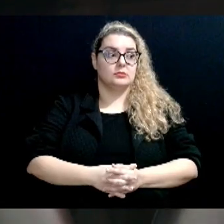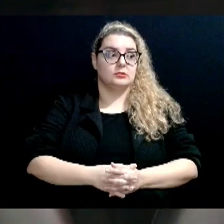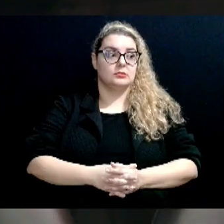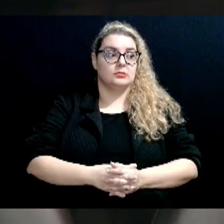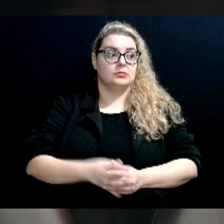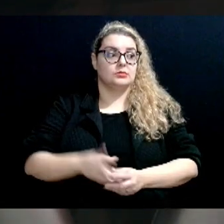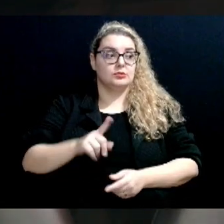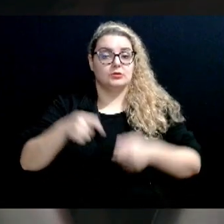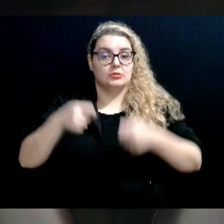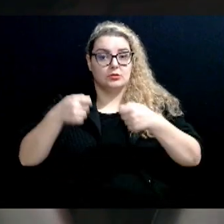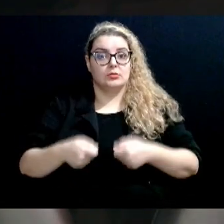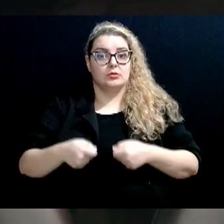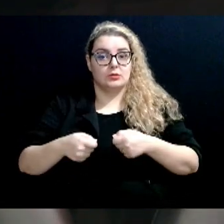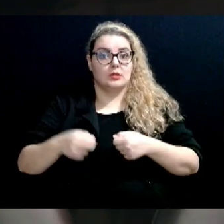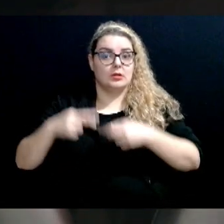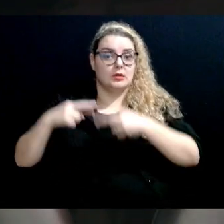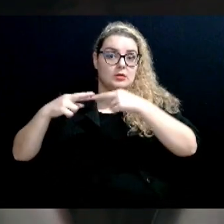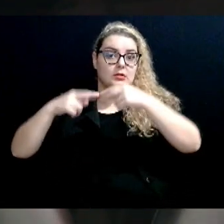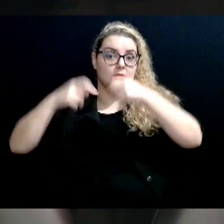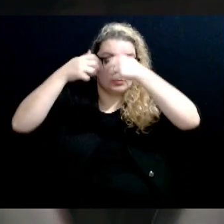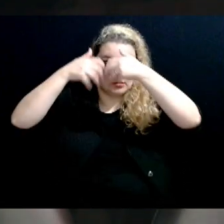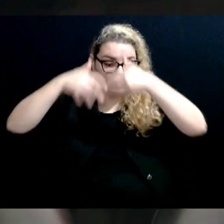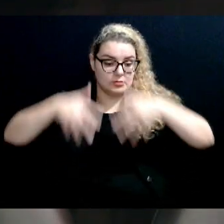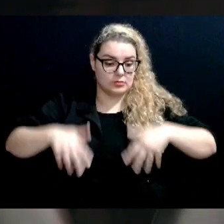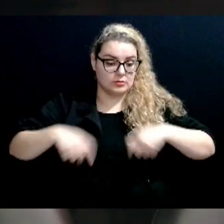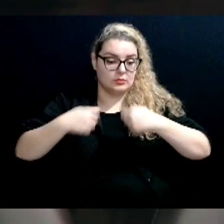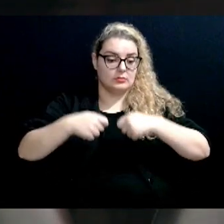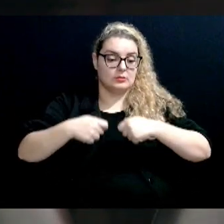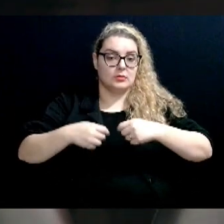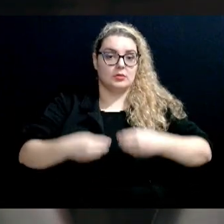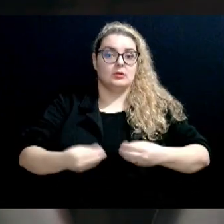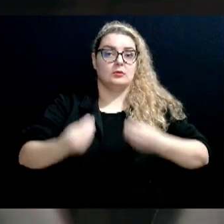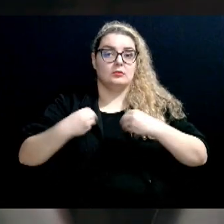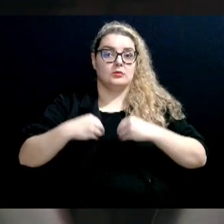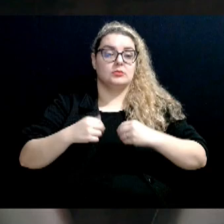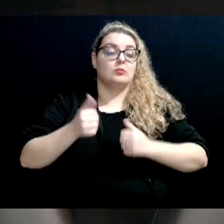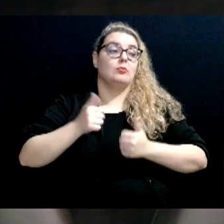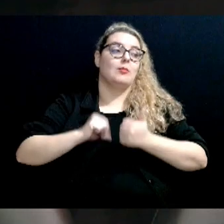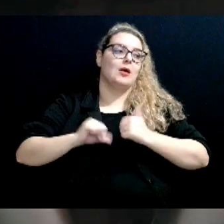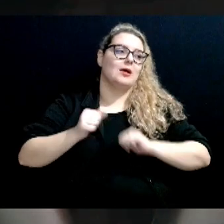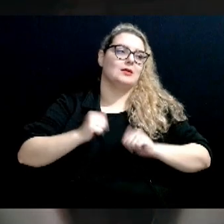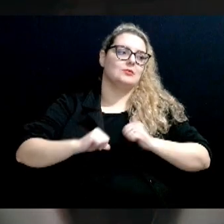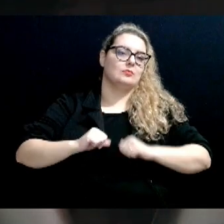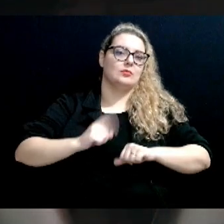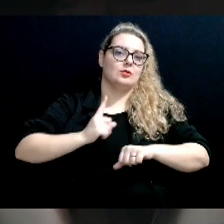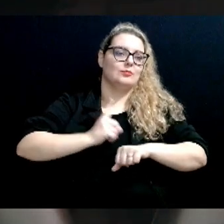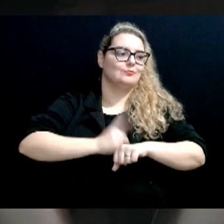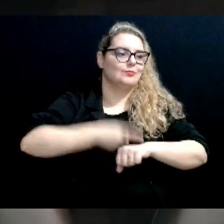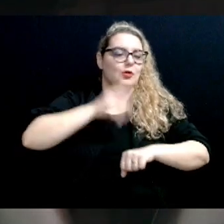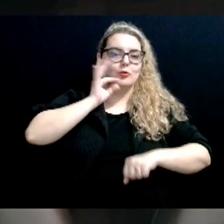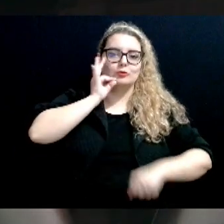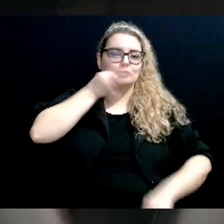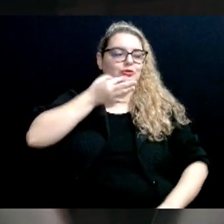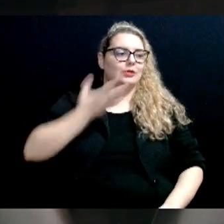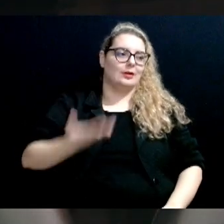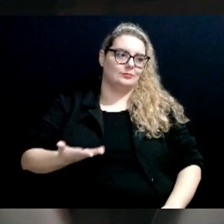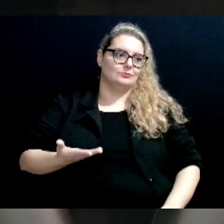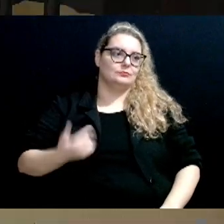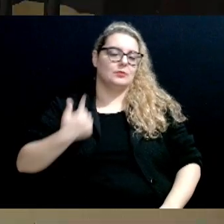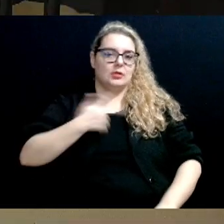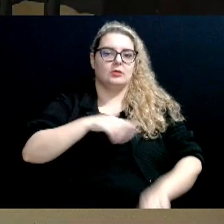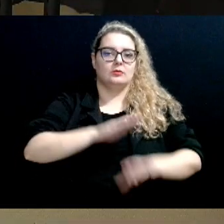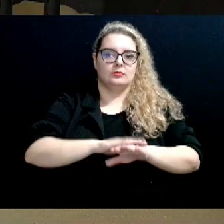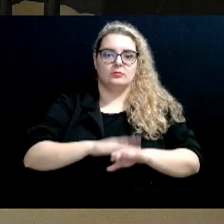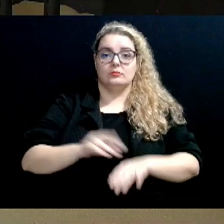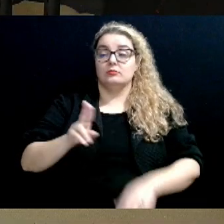neurais necessárias, nos traz uma ansiedade pelo imediatismo da nossa ação. Uau, e aí a gente